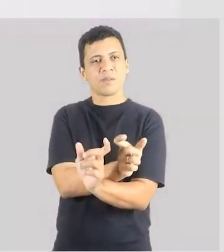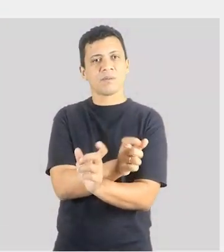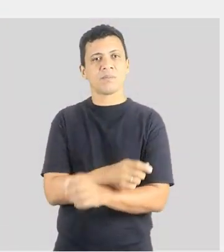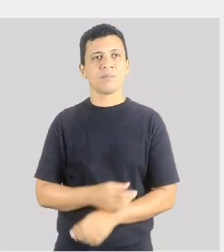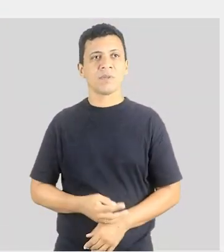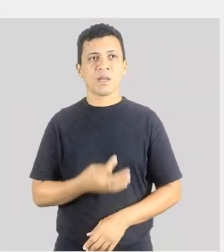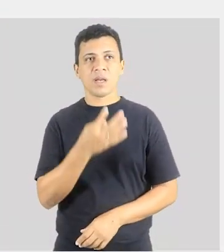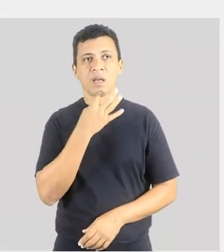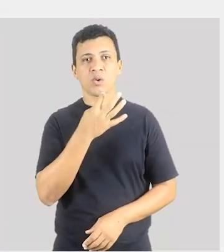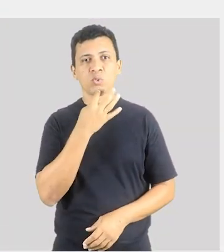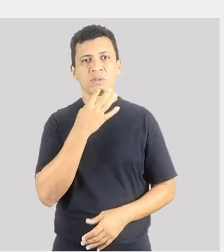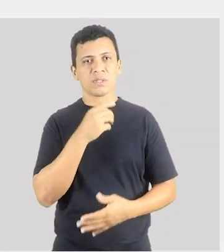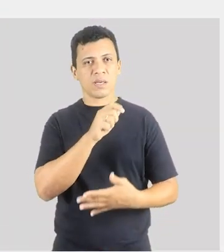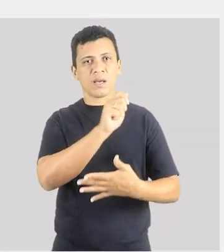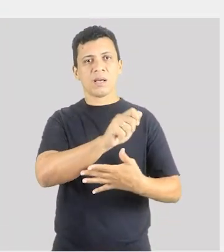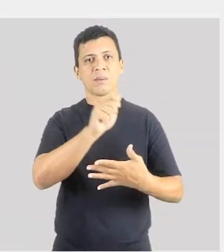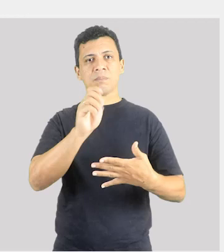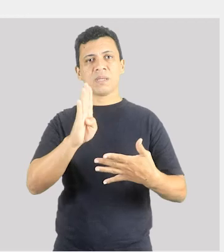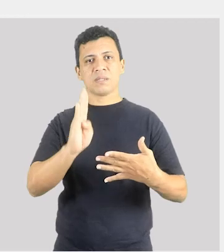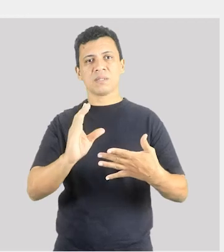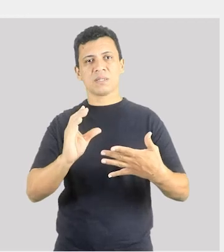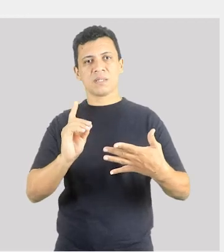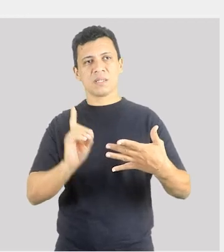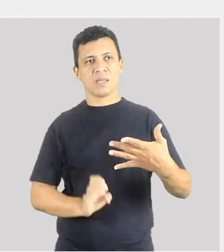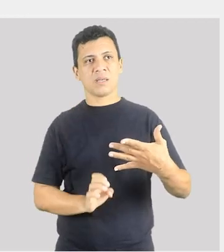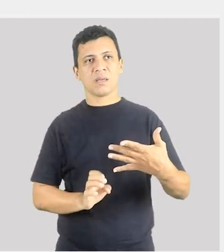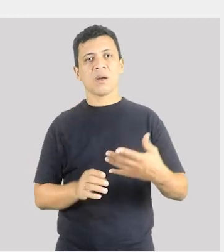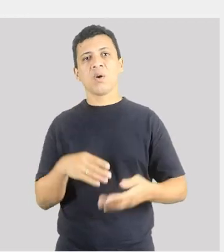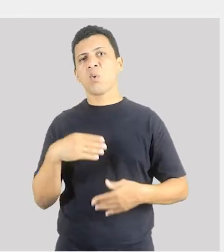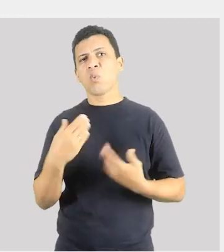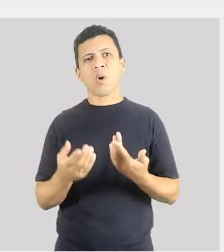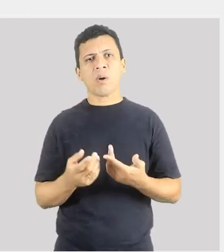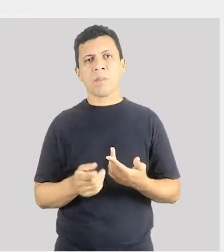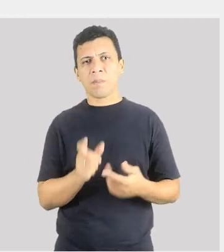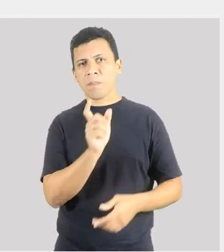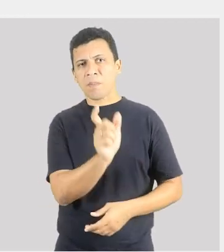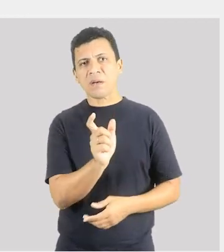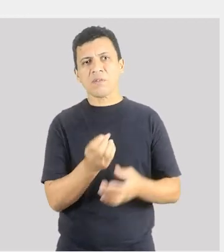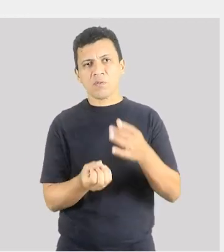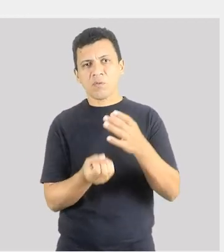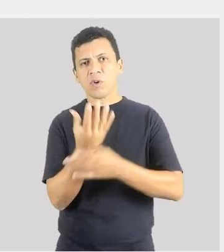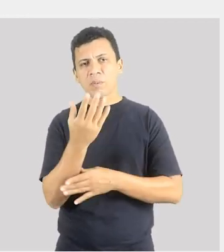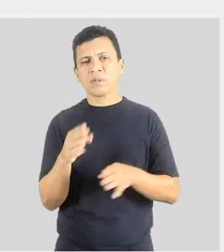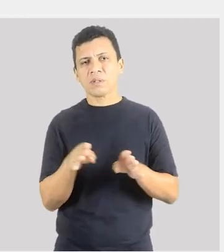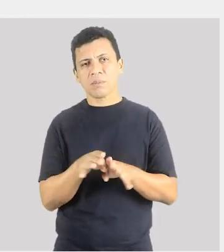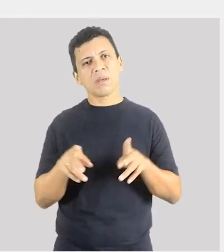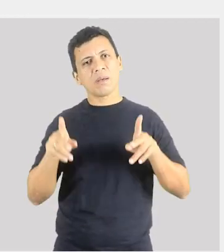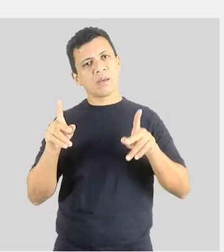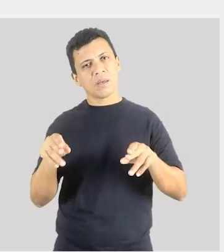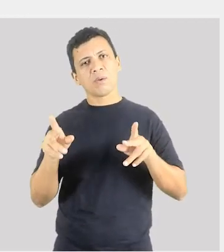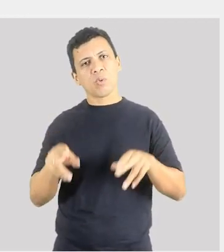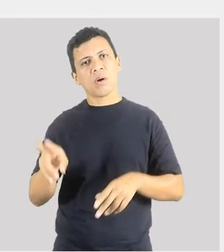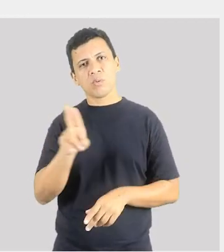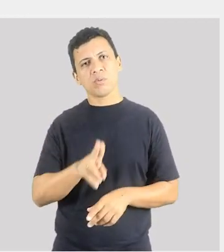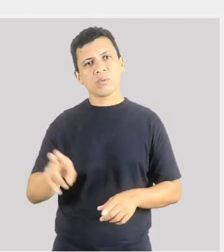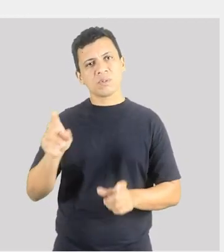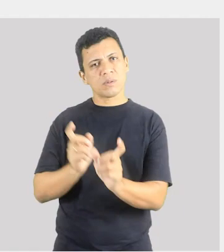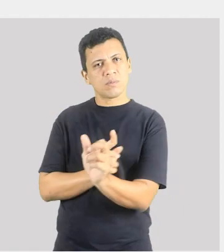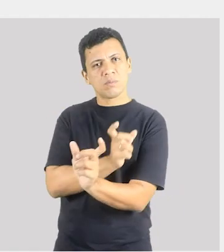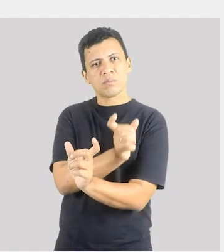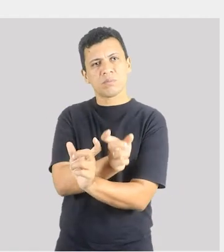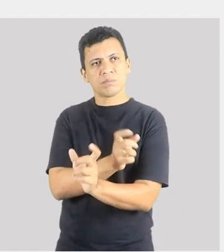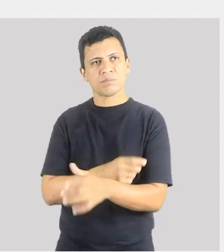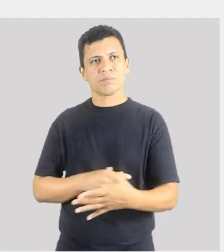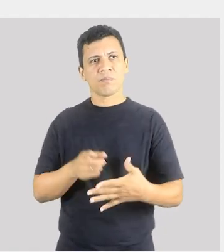reconhecer nessas opções Quais as palavras que foram formadas também com a presença de prefixo